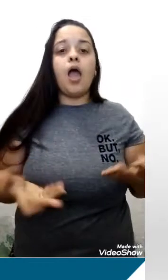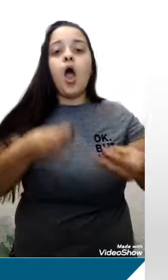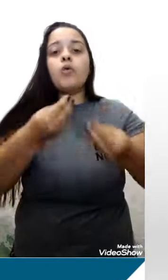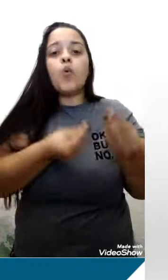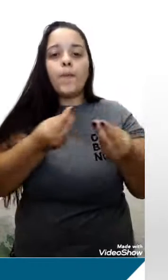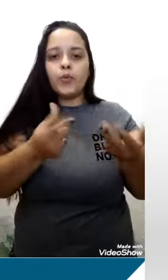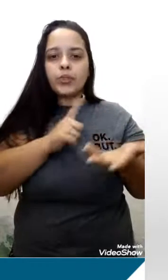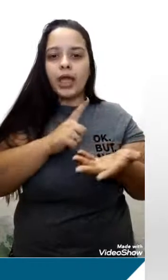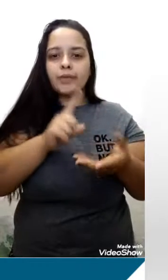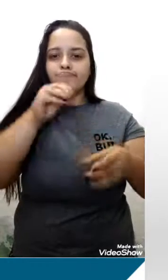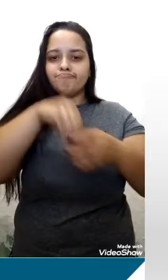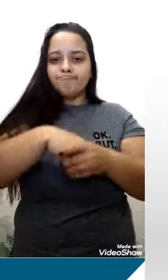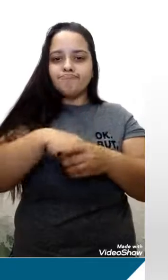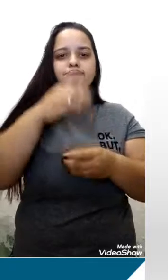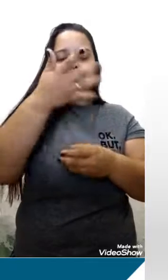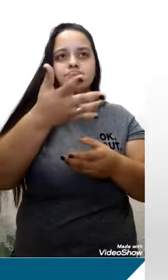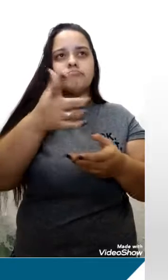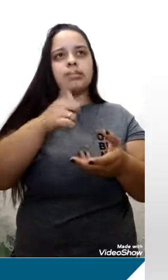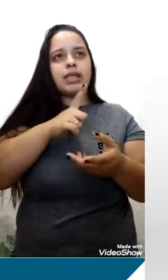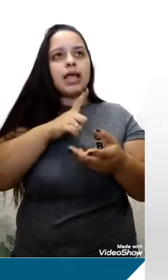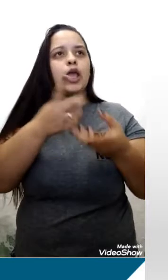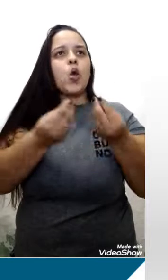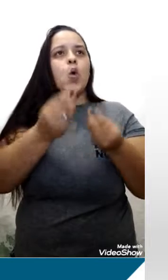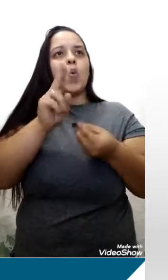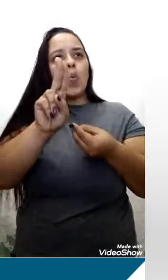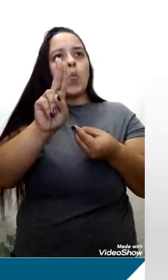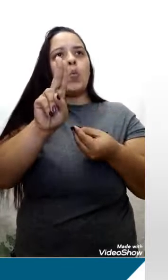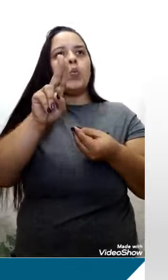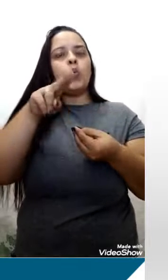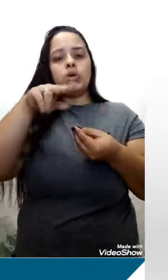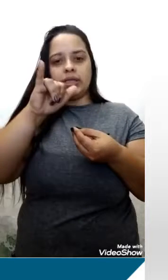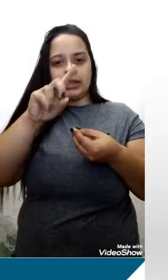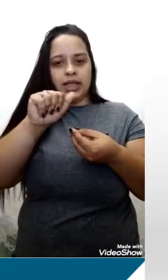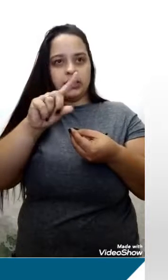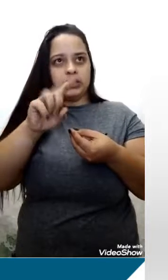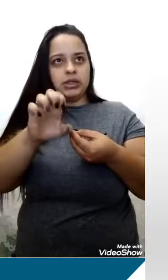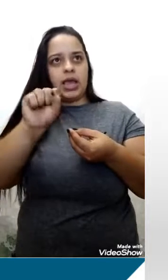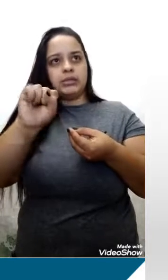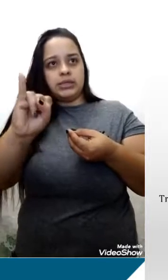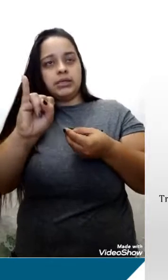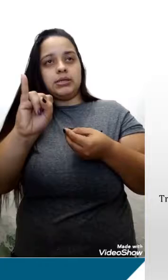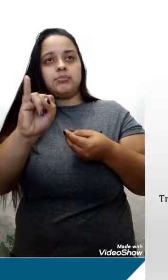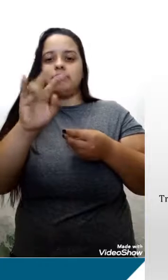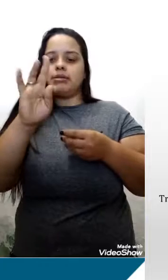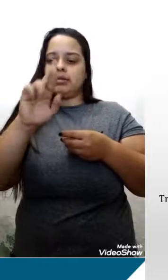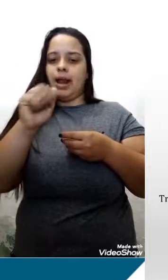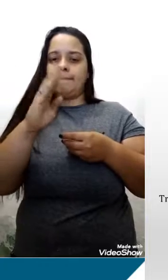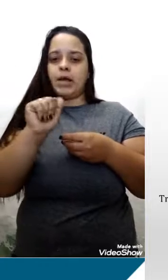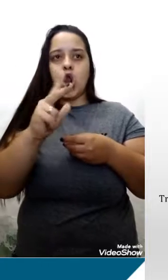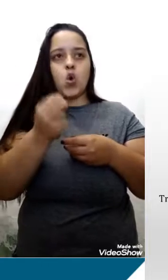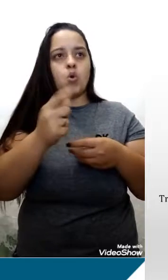Bom, e quais são as unidades no sistema internacional, né, unidades do SI, Sistema Internacional do